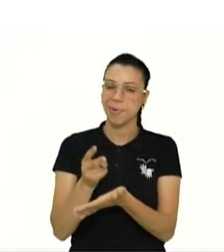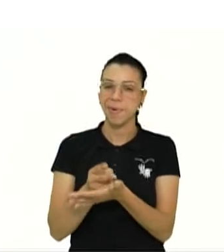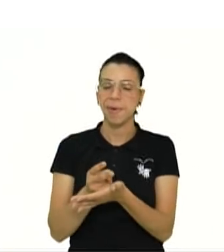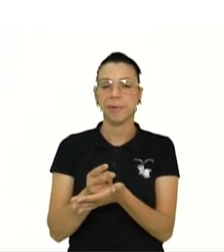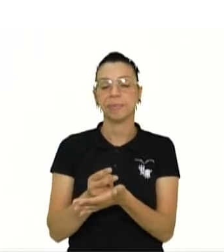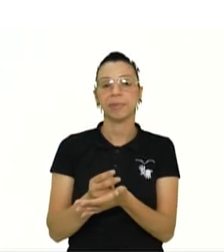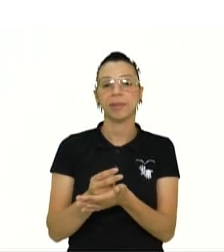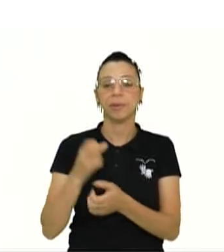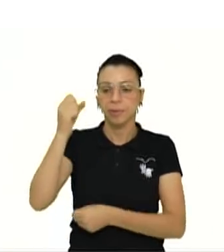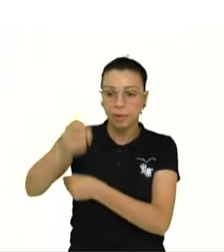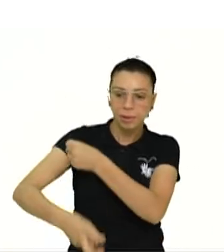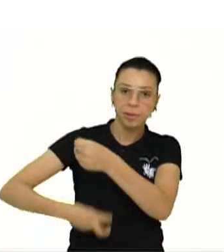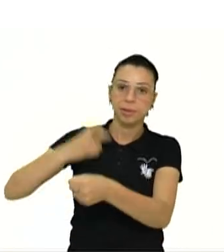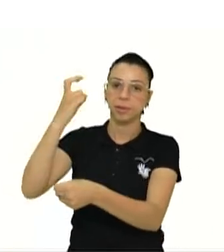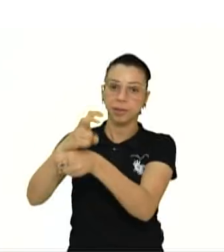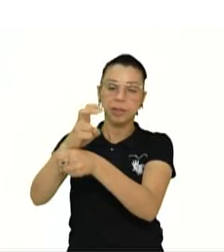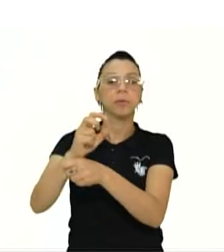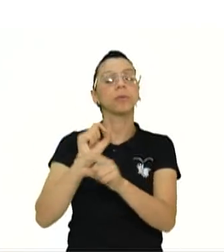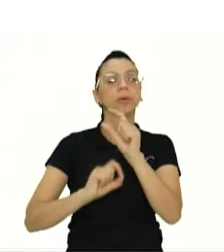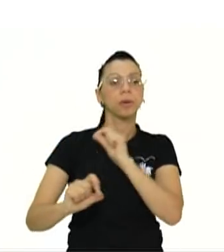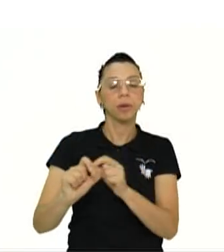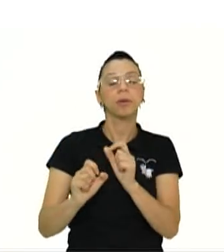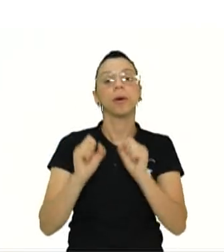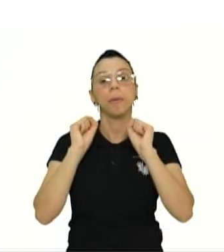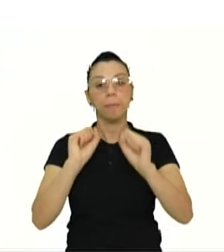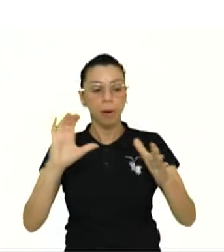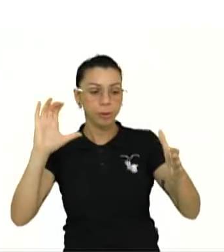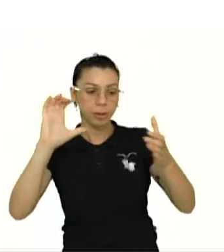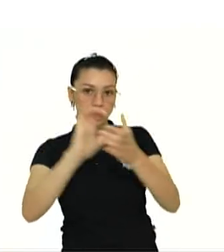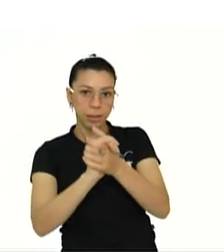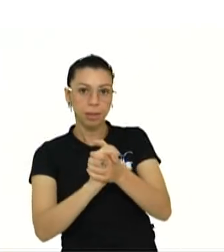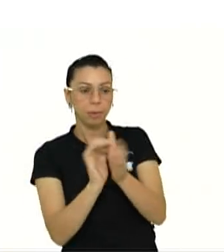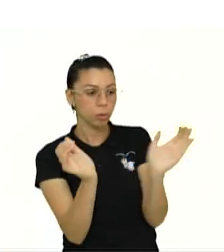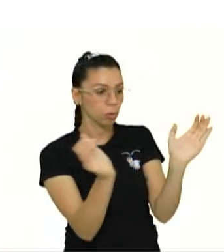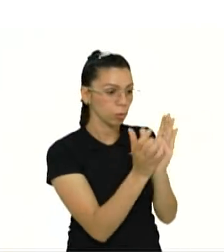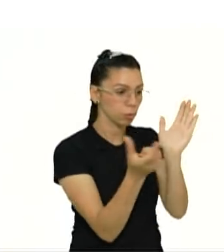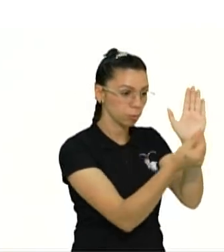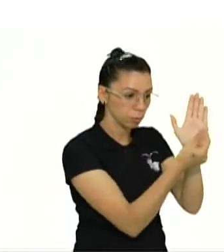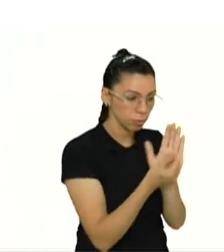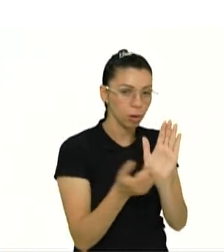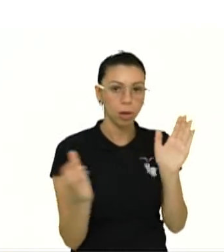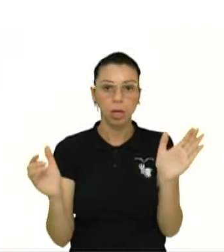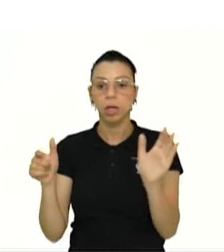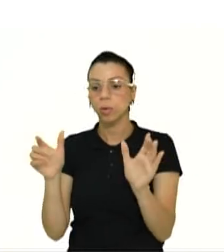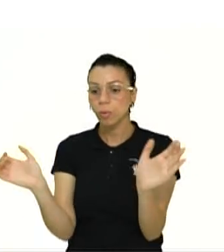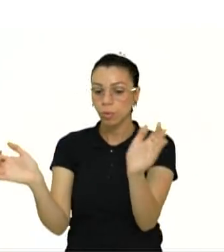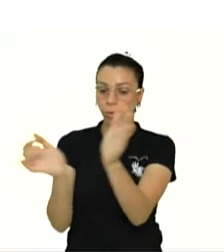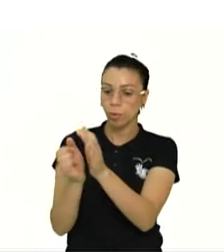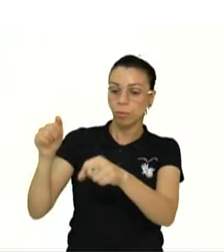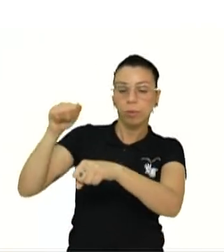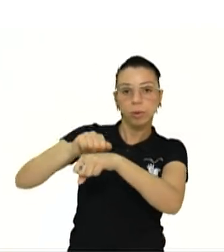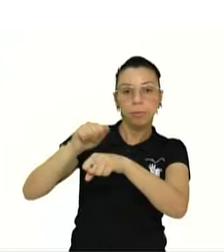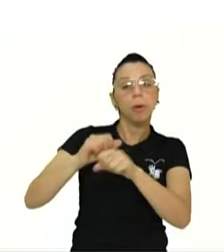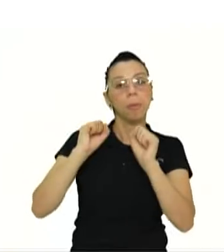5 anos passou depois, foi permitido o casamento entre patrícios e plebeus, lei da Canuleia. E depois, em